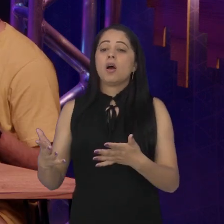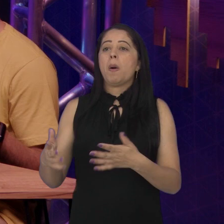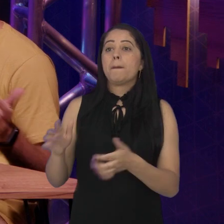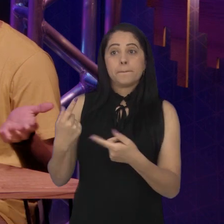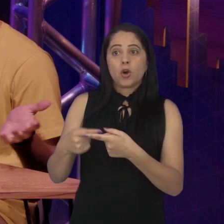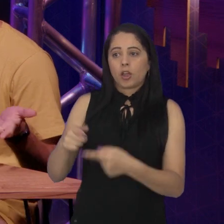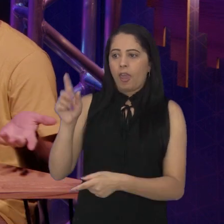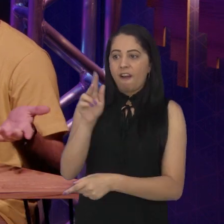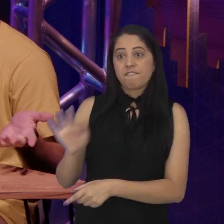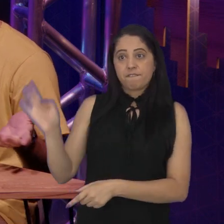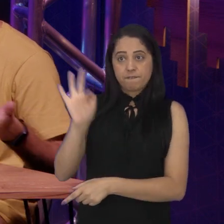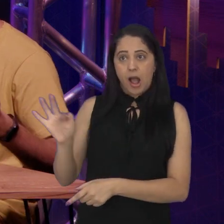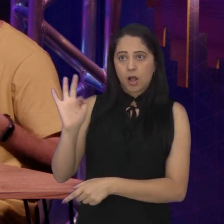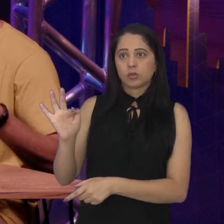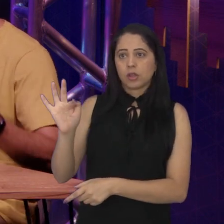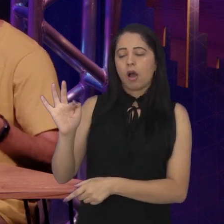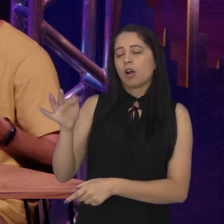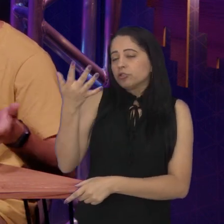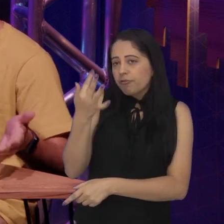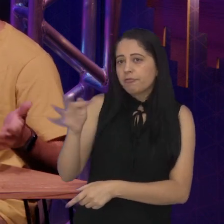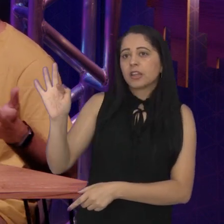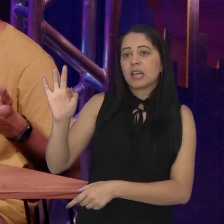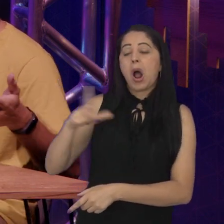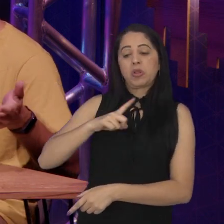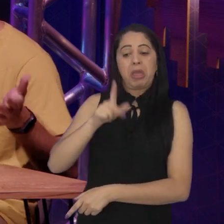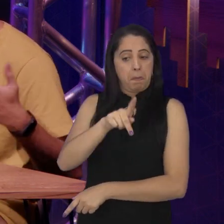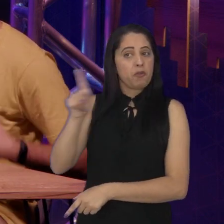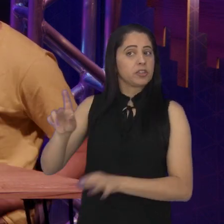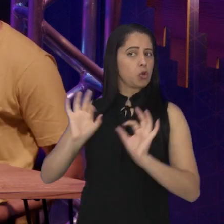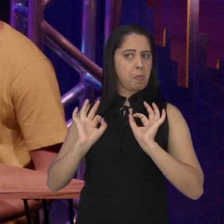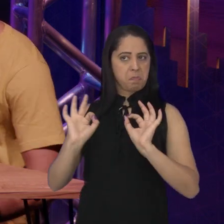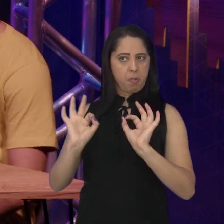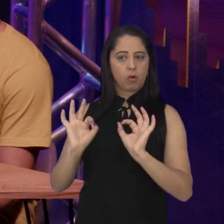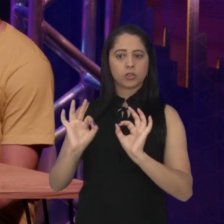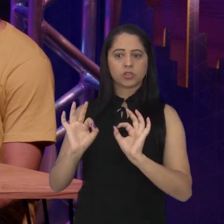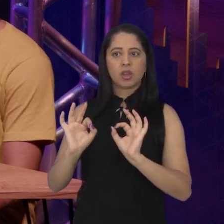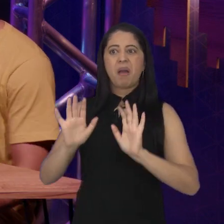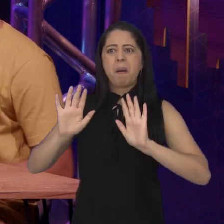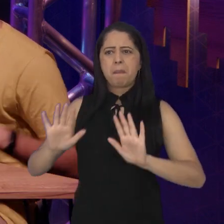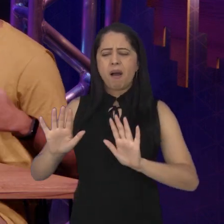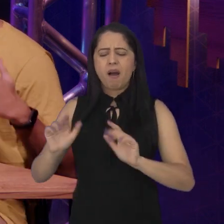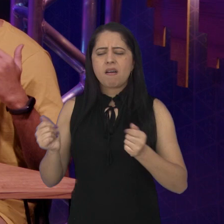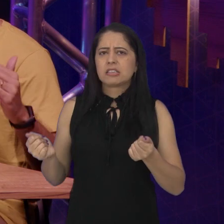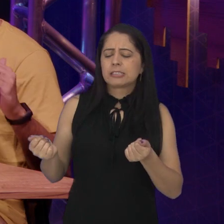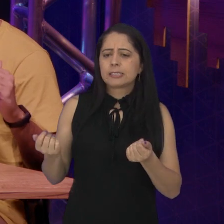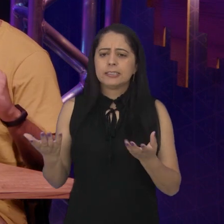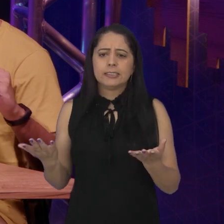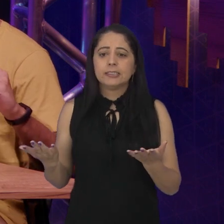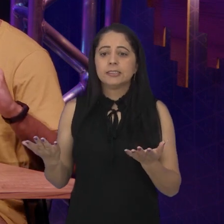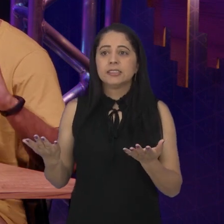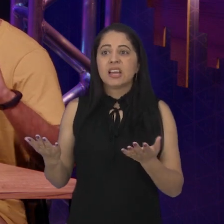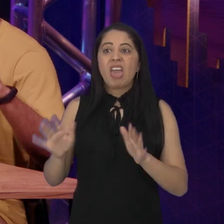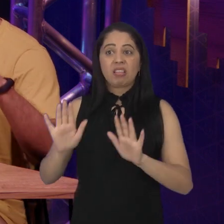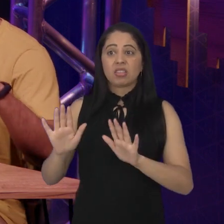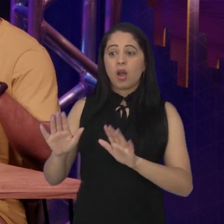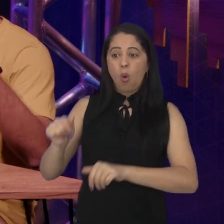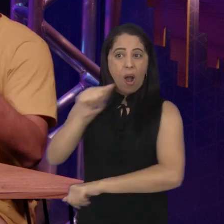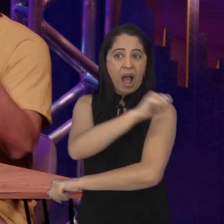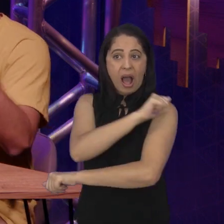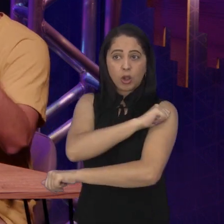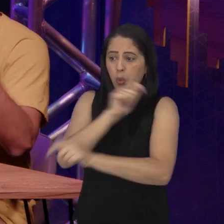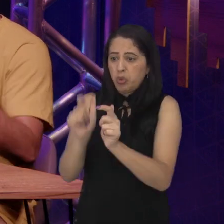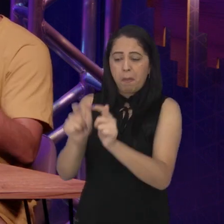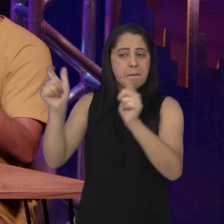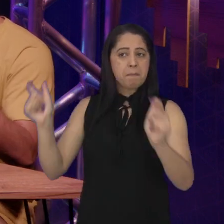e tal, que as universidades federais proporcionam um estudo muito bom, mas tá lotado de gente que